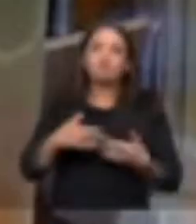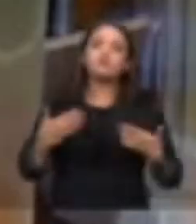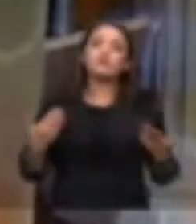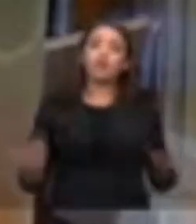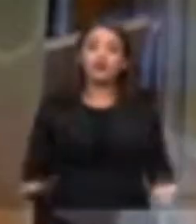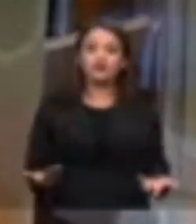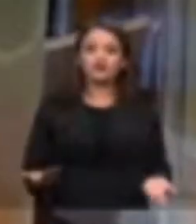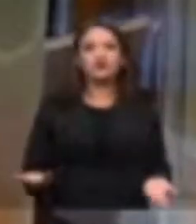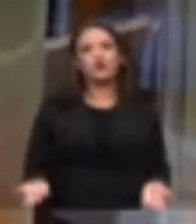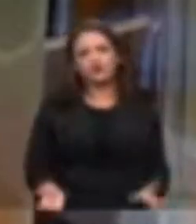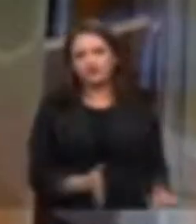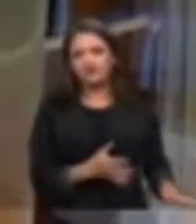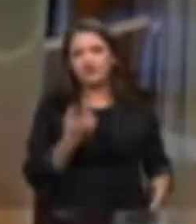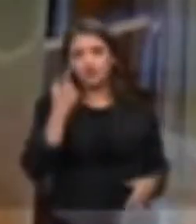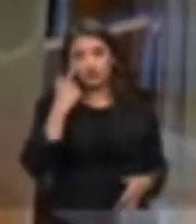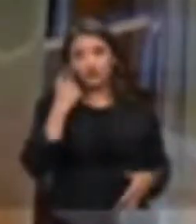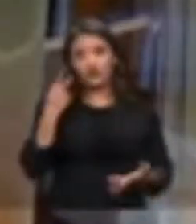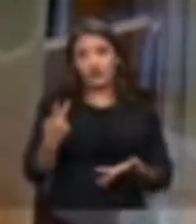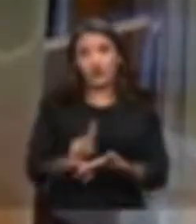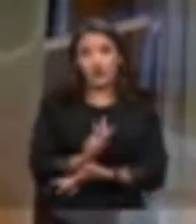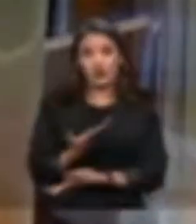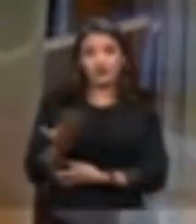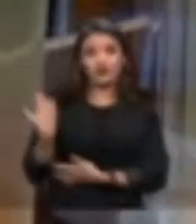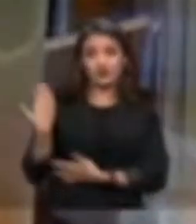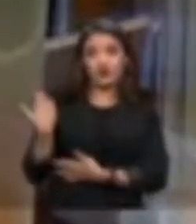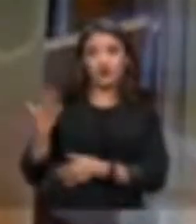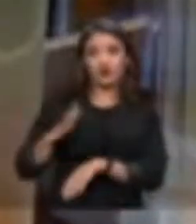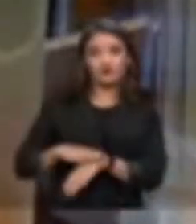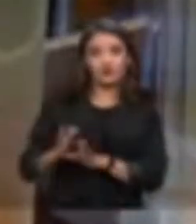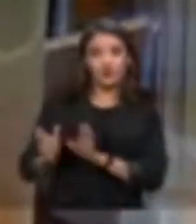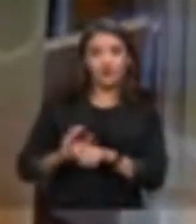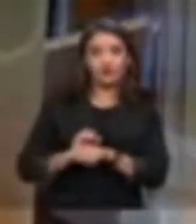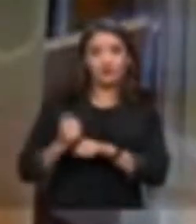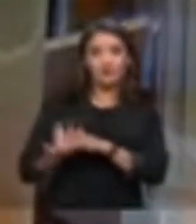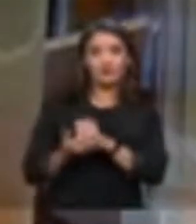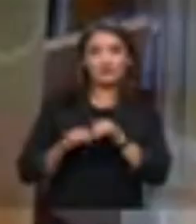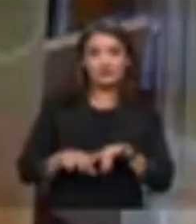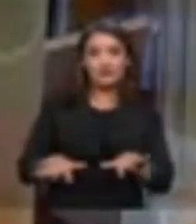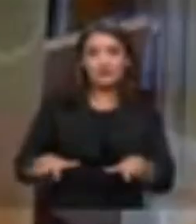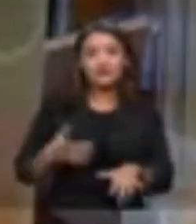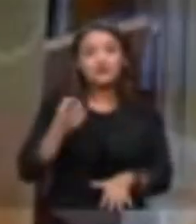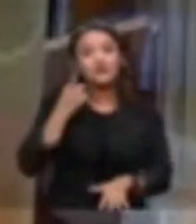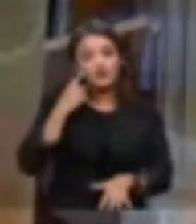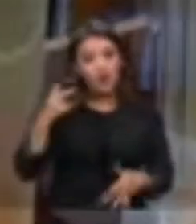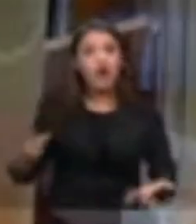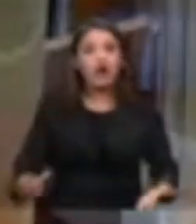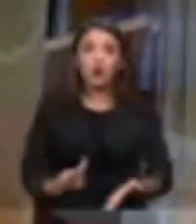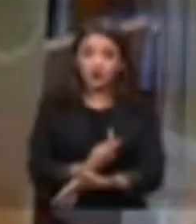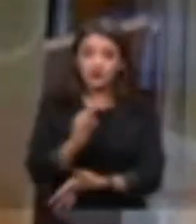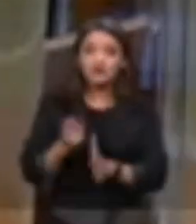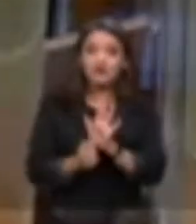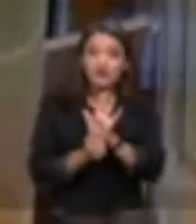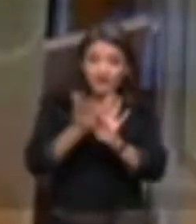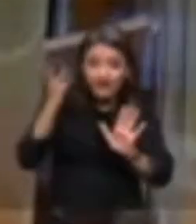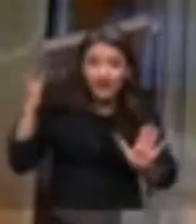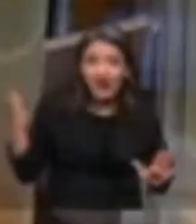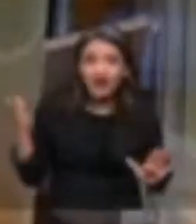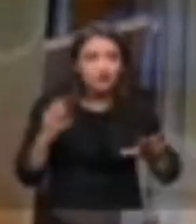Quem acompanhou a realidade agora, presidente, da pandemia, viu esse tipo de acordo mundo